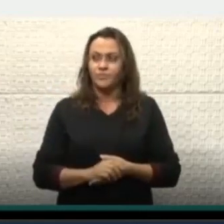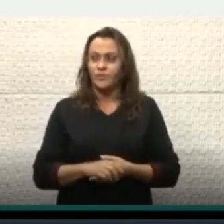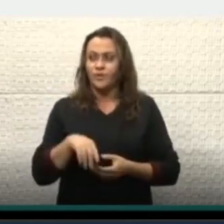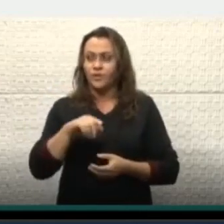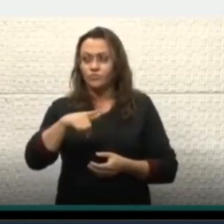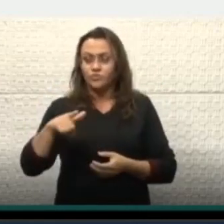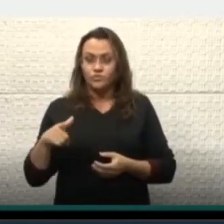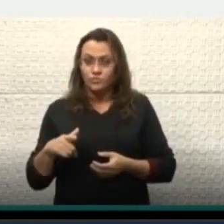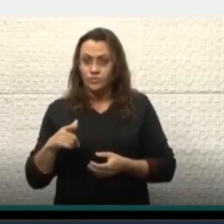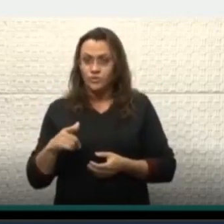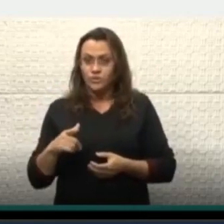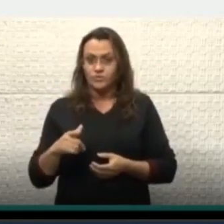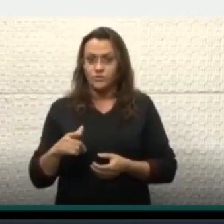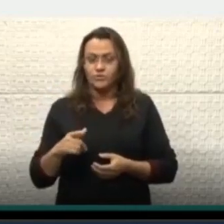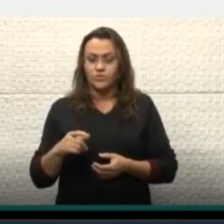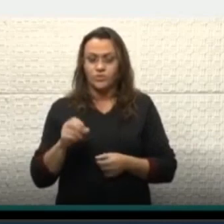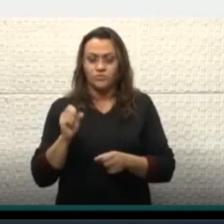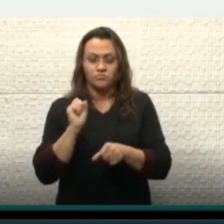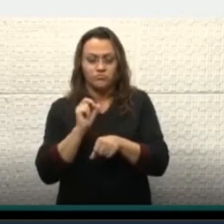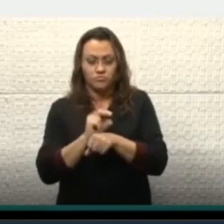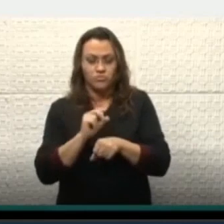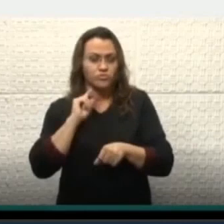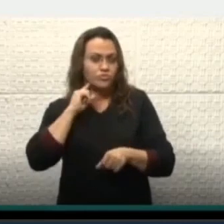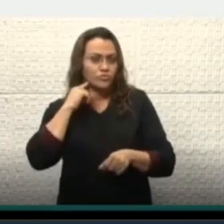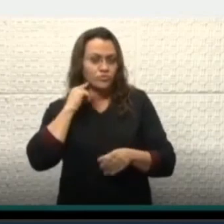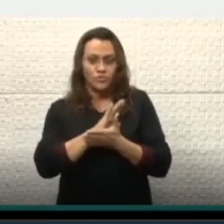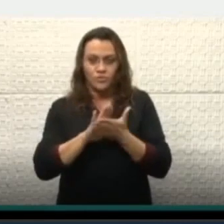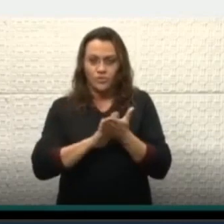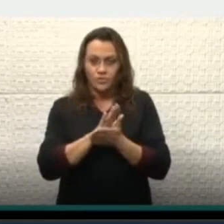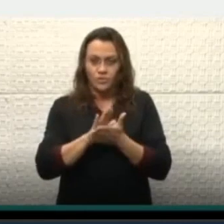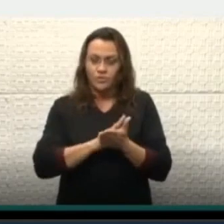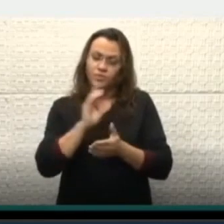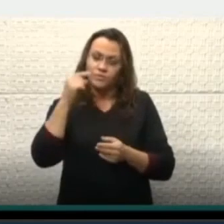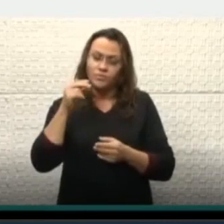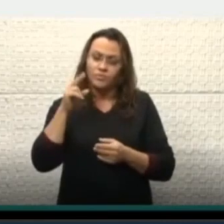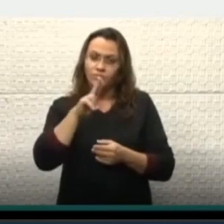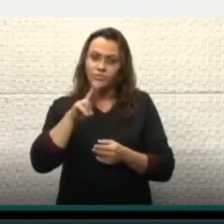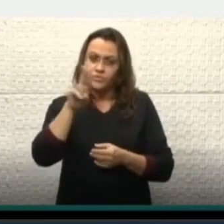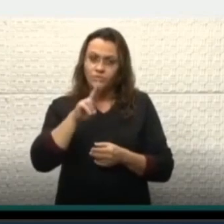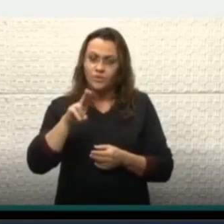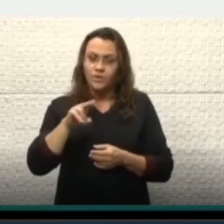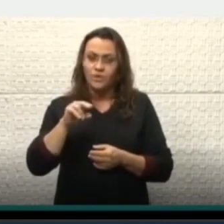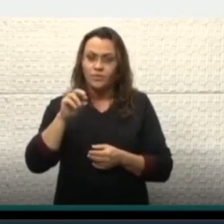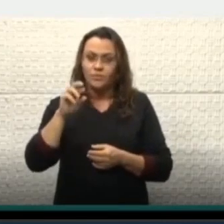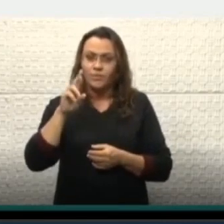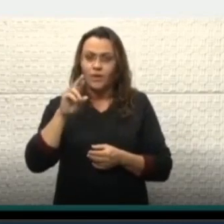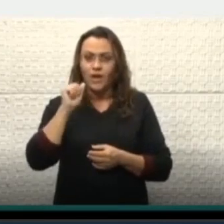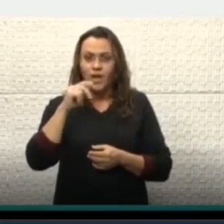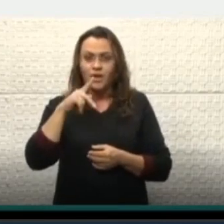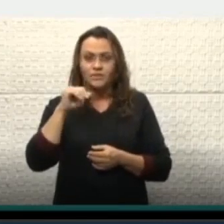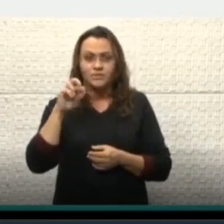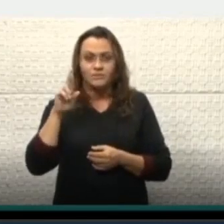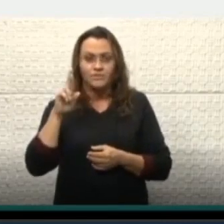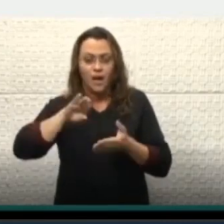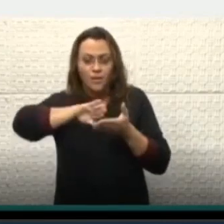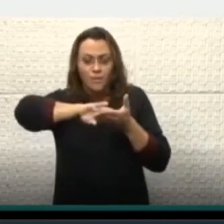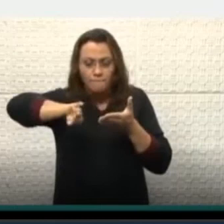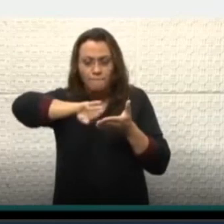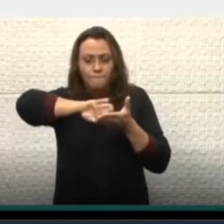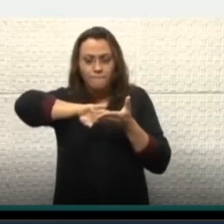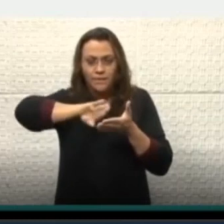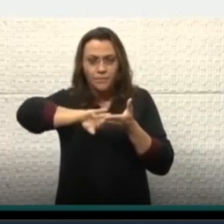não esteja, claro, contaminado, que não tenha sujidades, e aí nós vamos utilizar esse pincel para raspar o papel filme e,